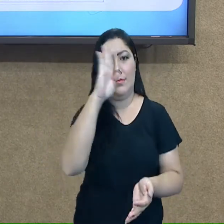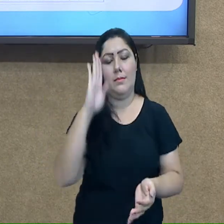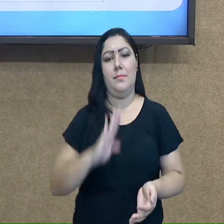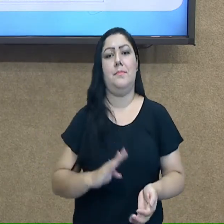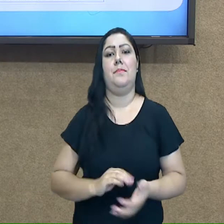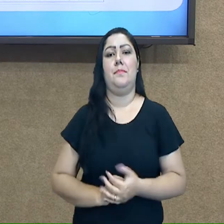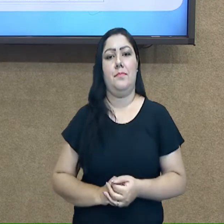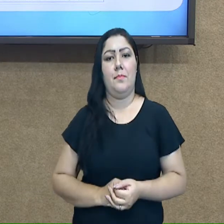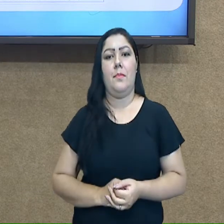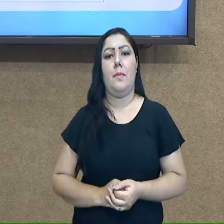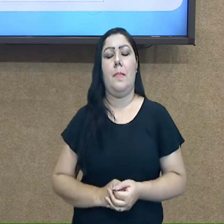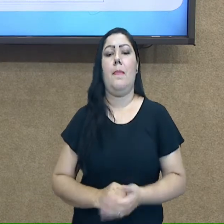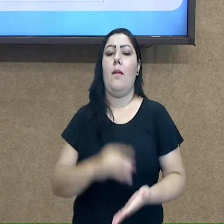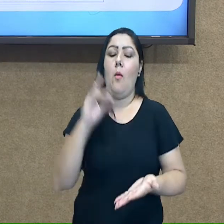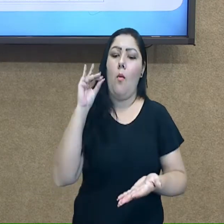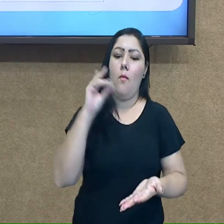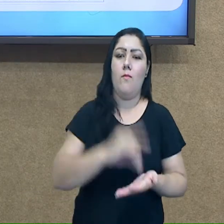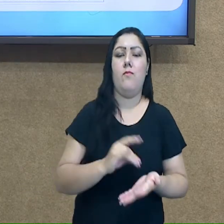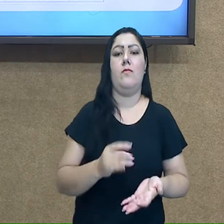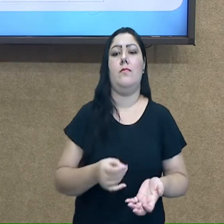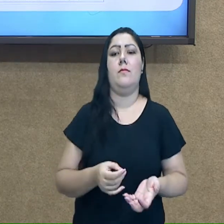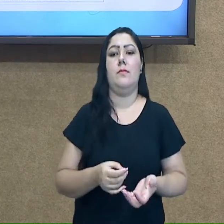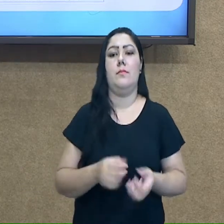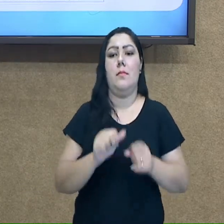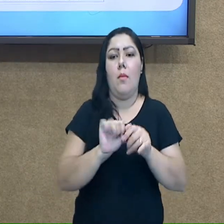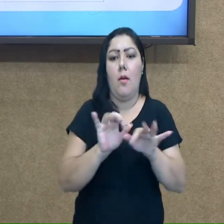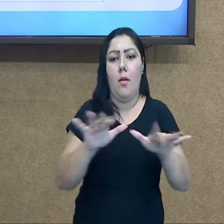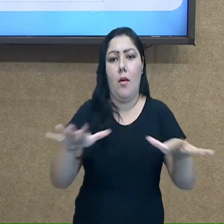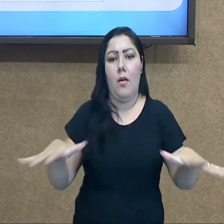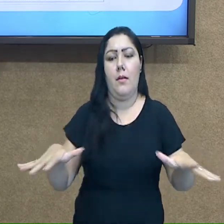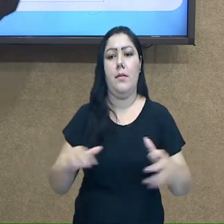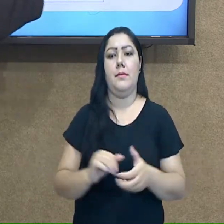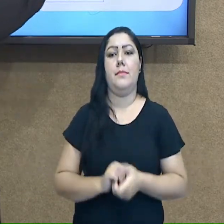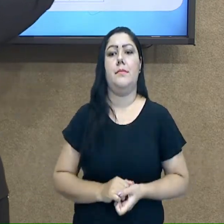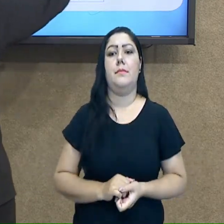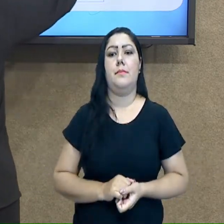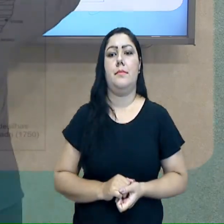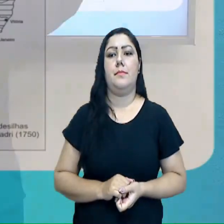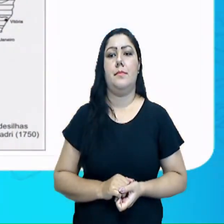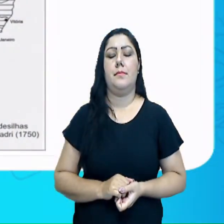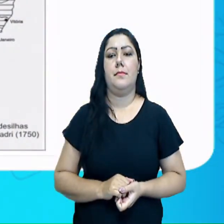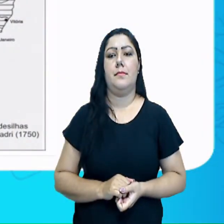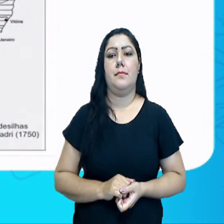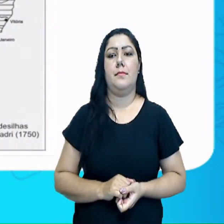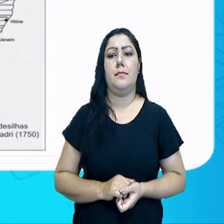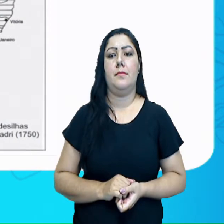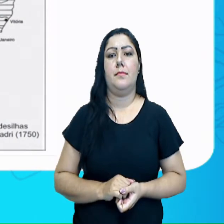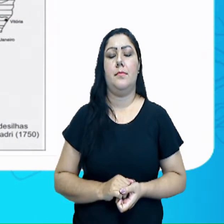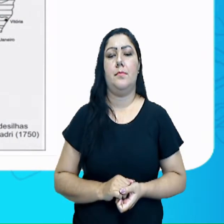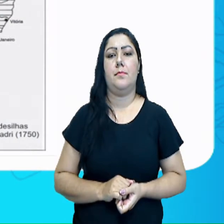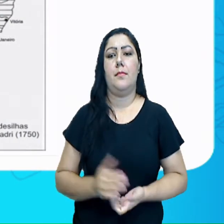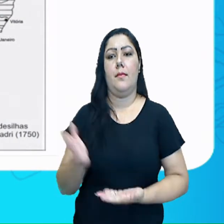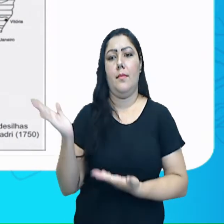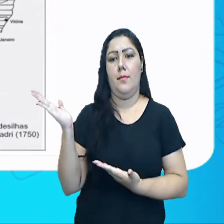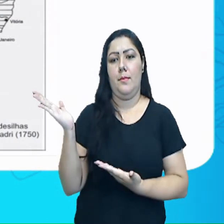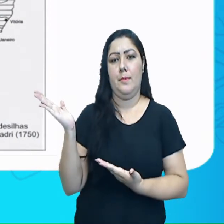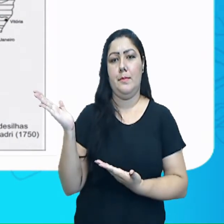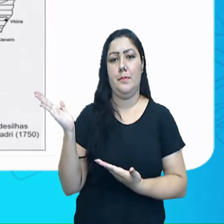território oficialmente expandido, que no Tratado de Madrid veio mostrando